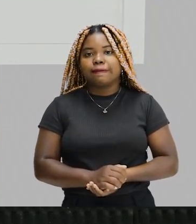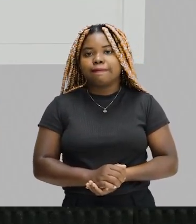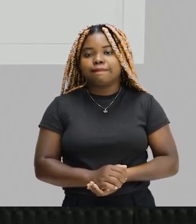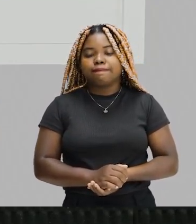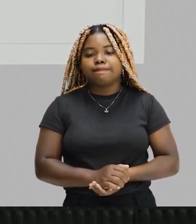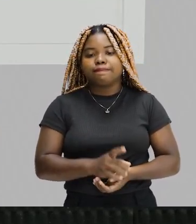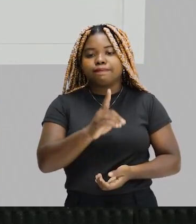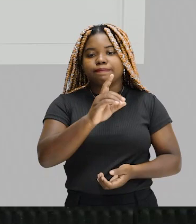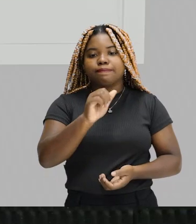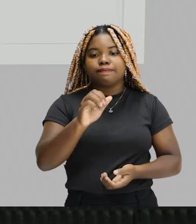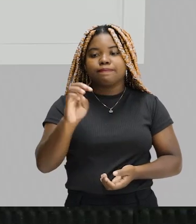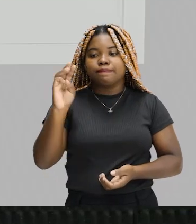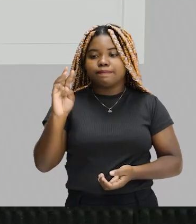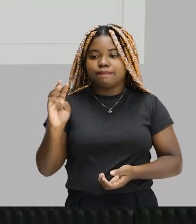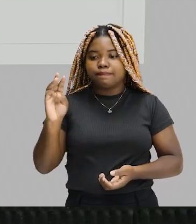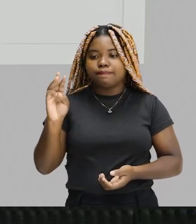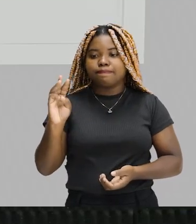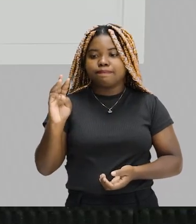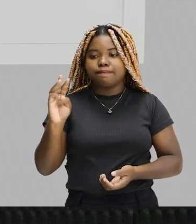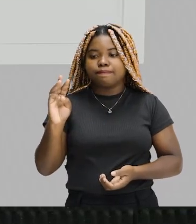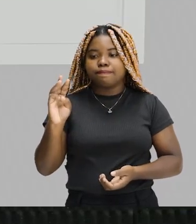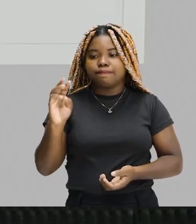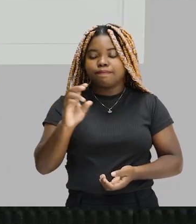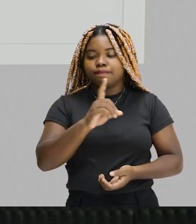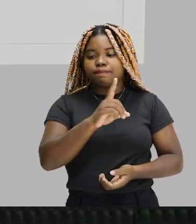E o down,